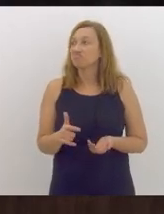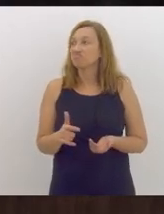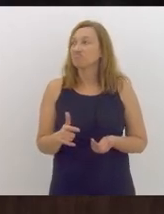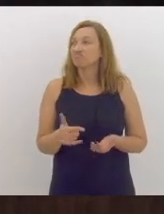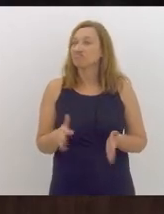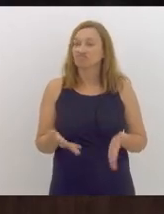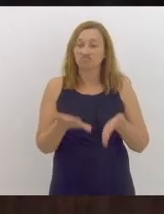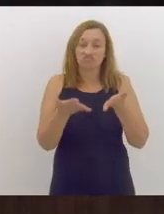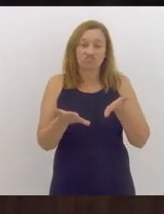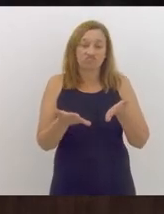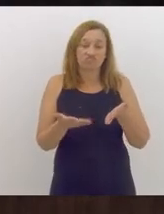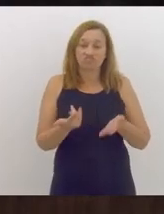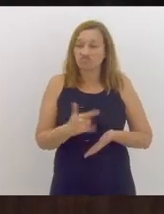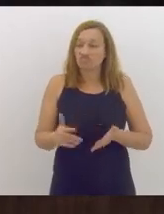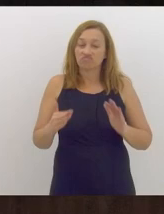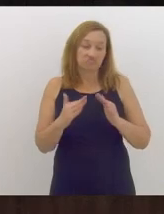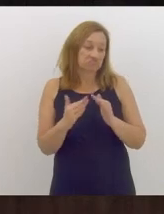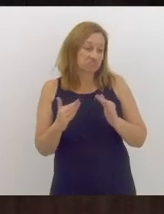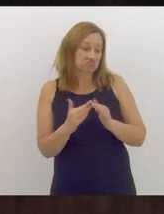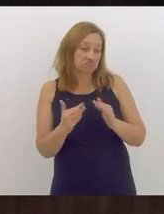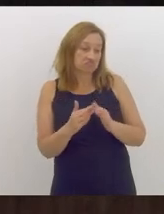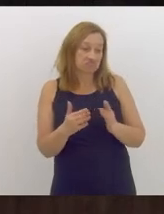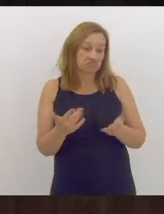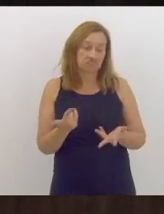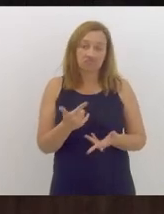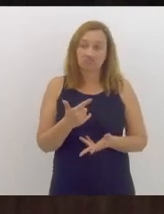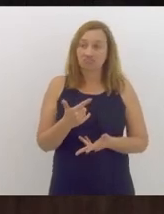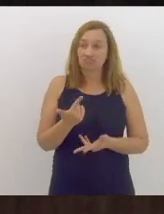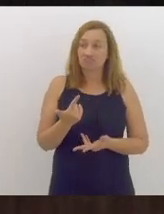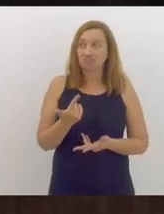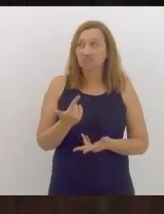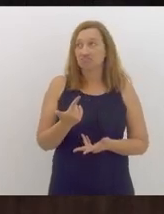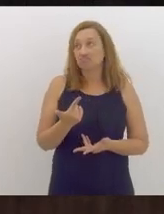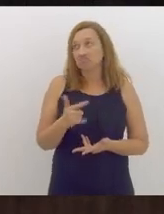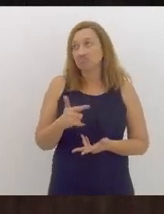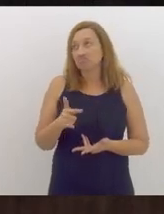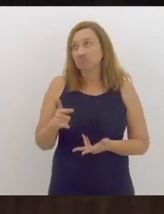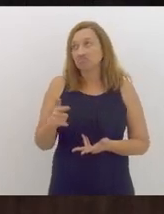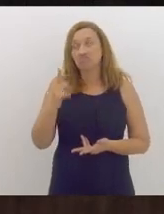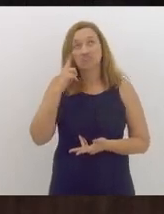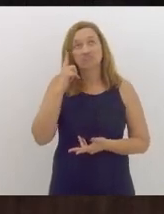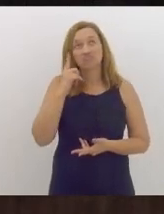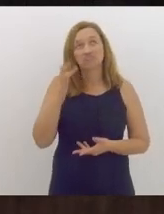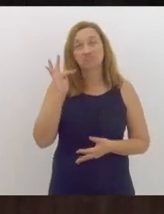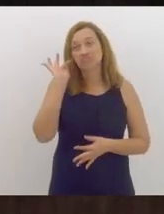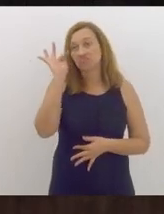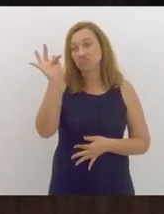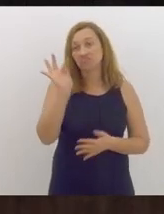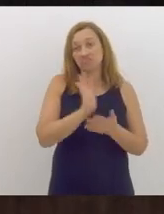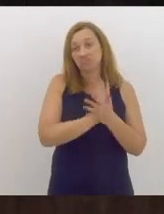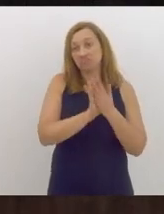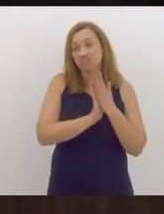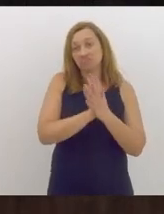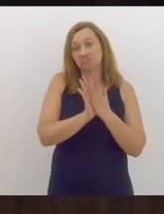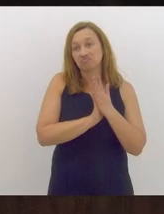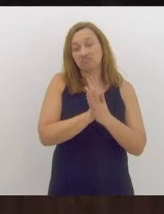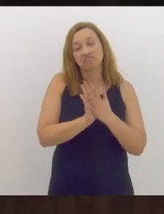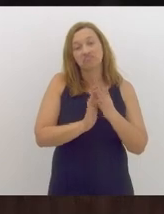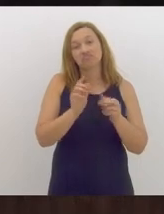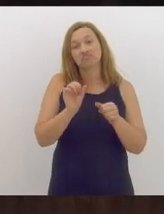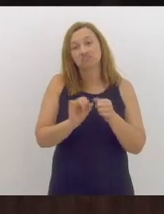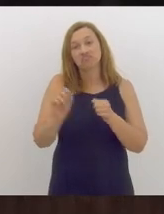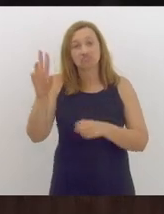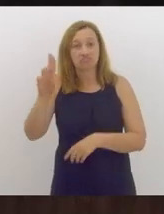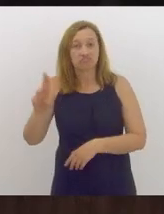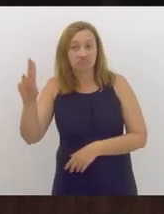não tem moradia, não tem perspectiva de estudo, de chegar a fazer uma